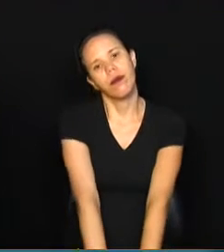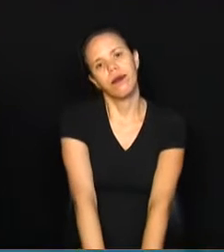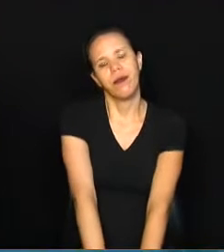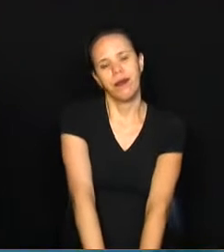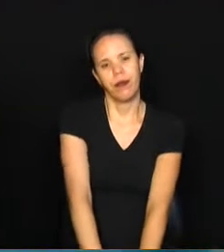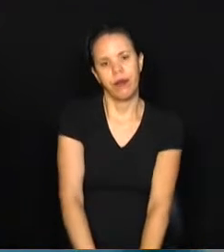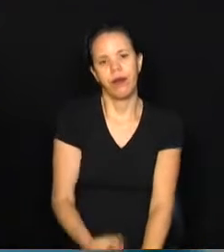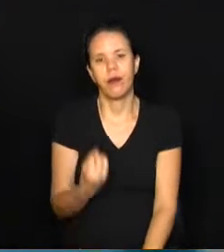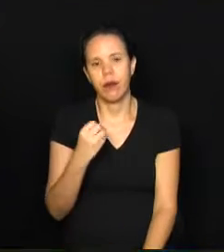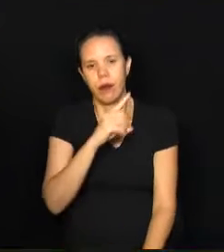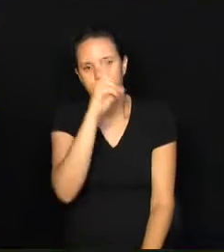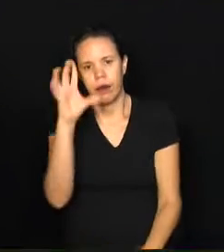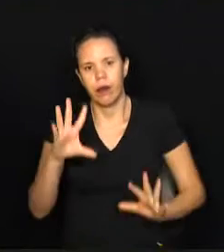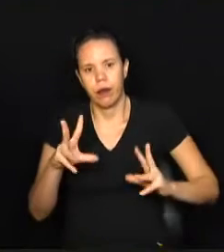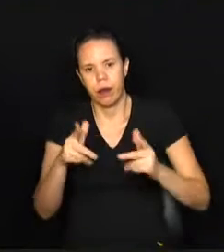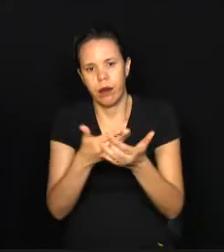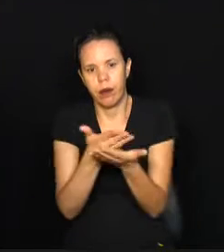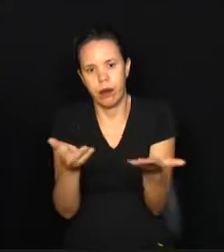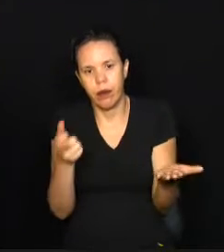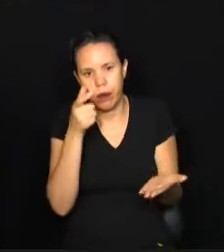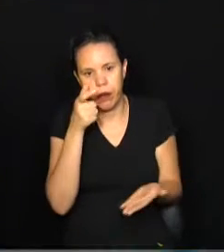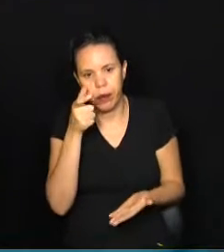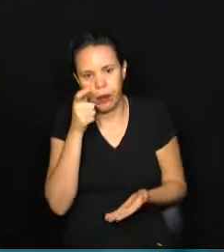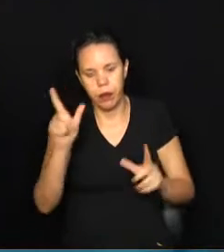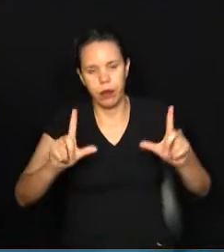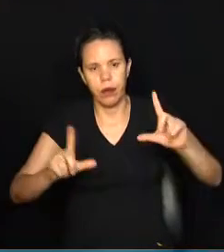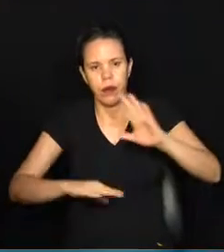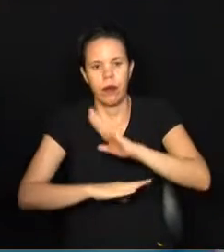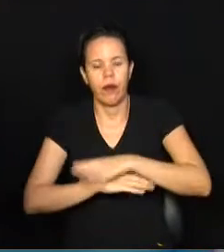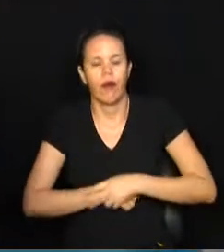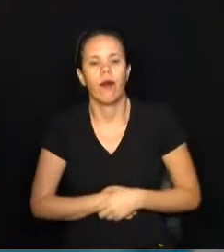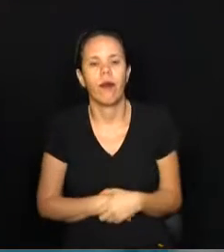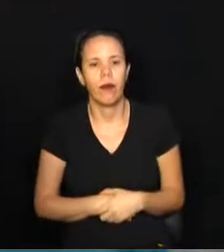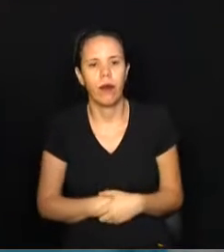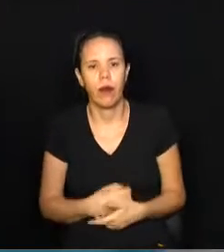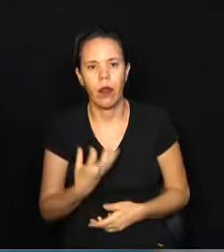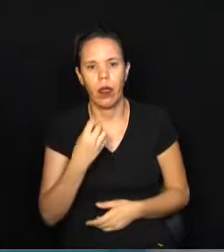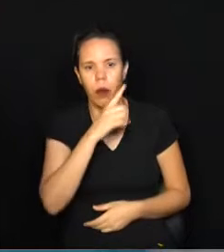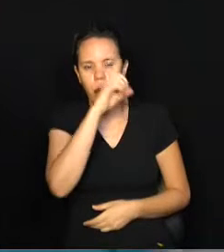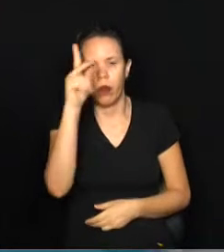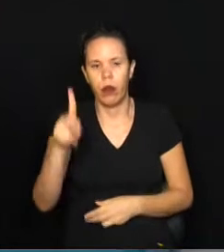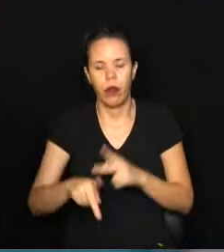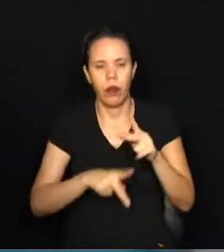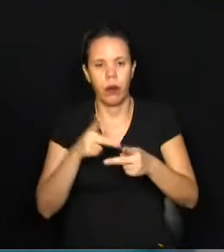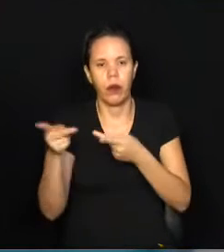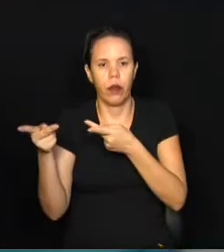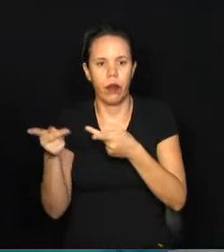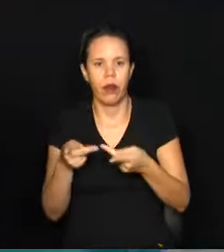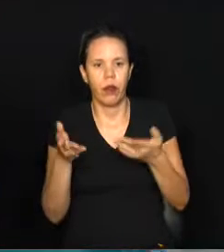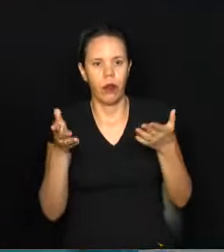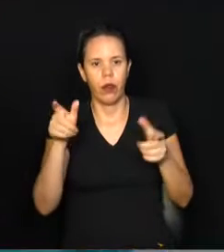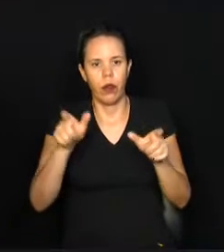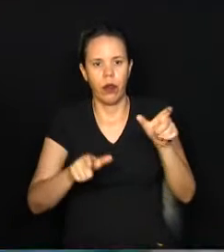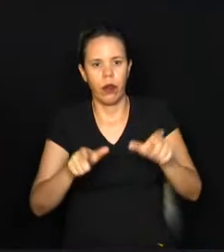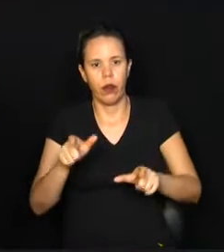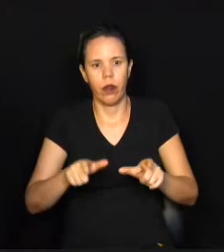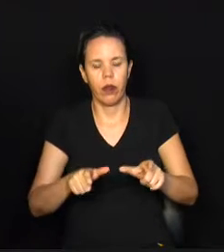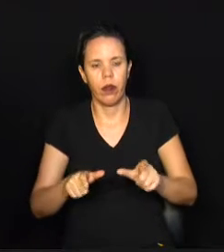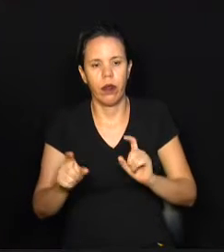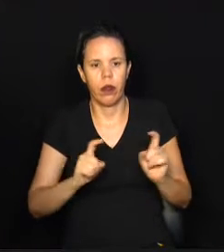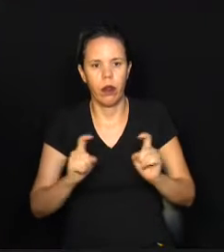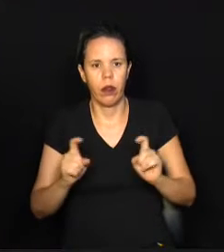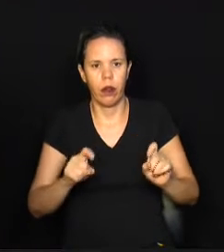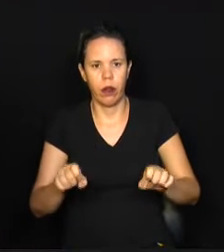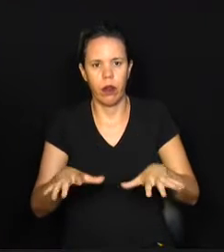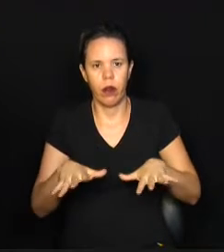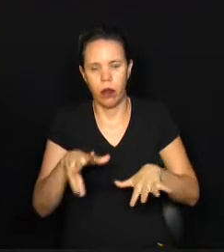Bom dia a todos que nos assistem pela TV Câmara, bom dia a todos os nossos convidados para essa audiência